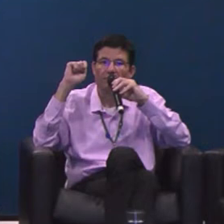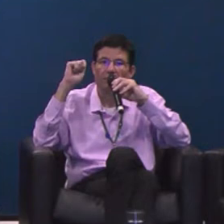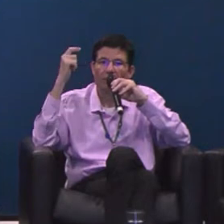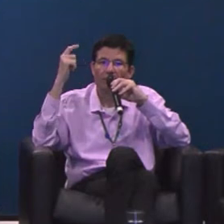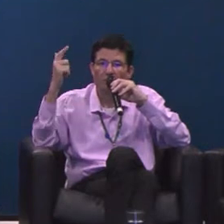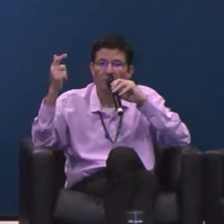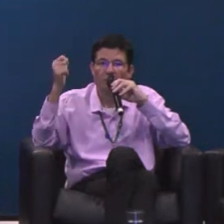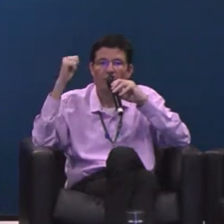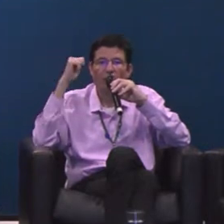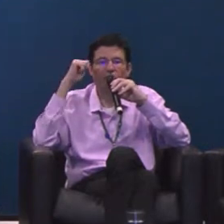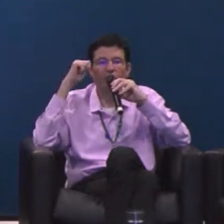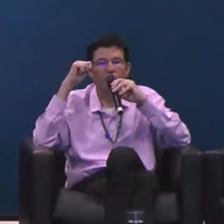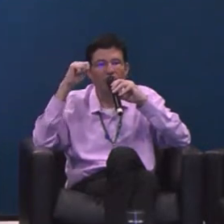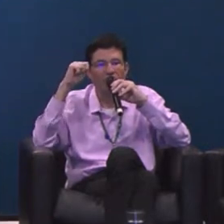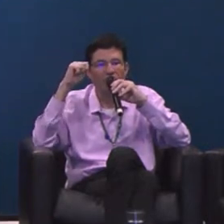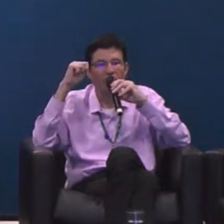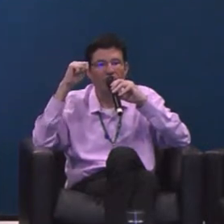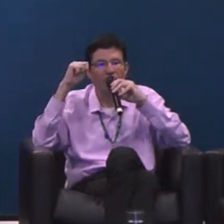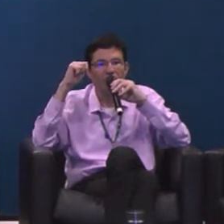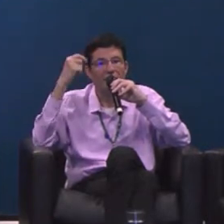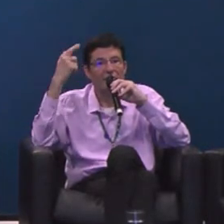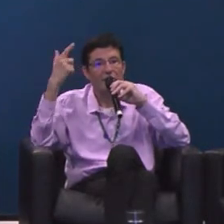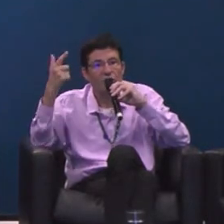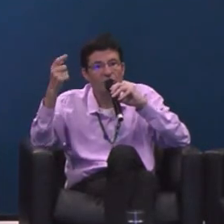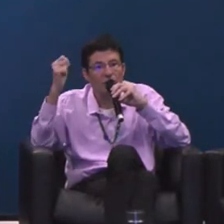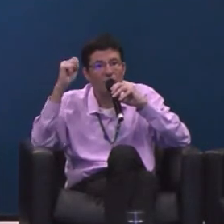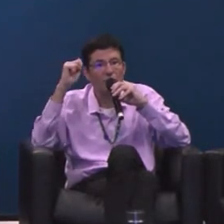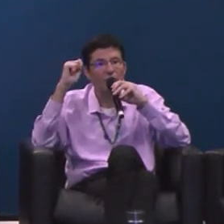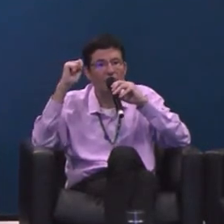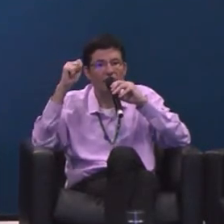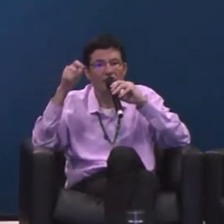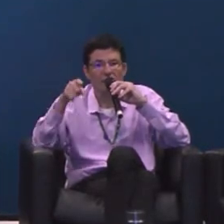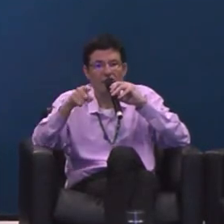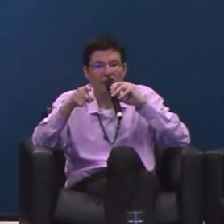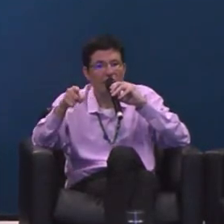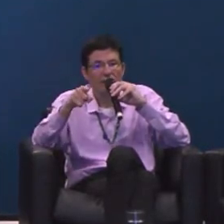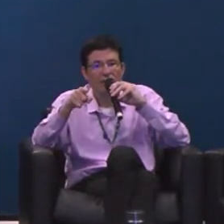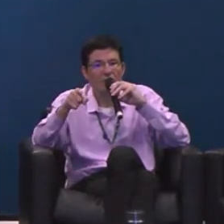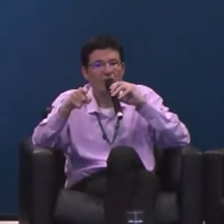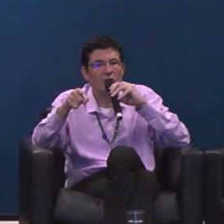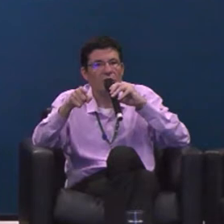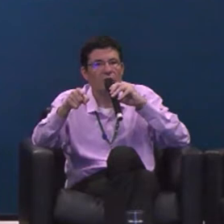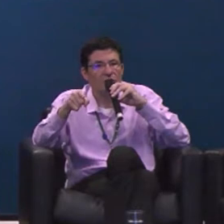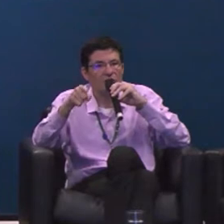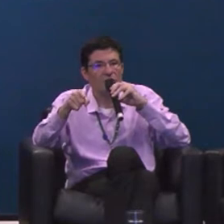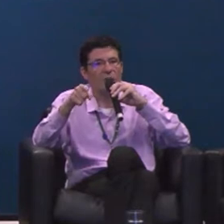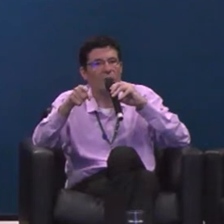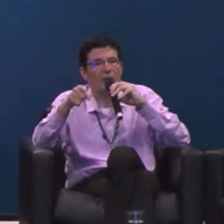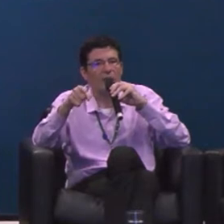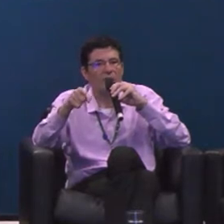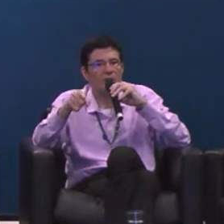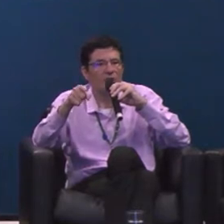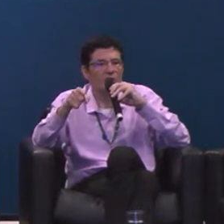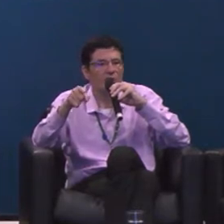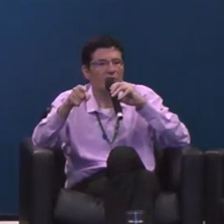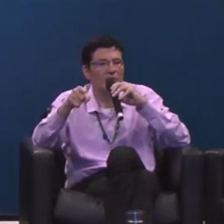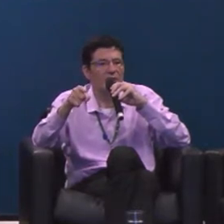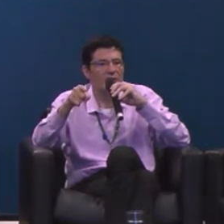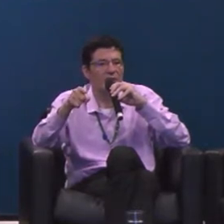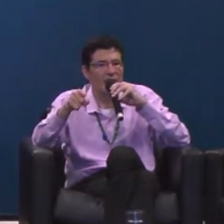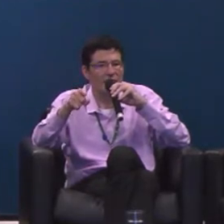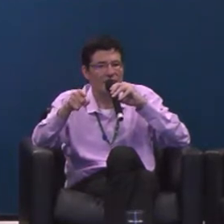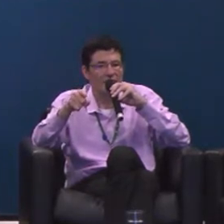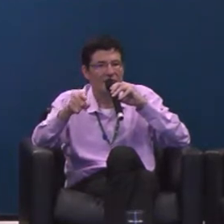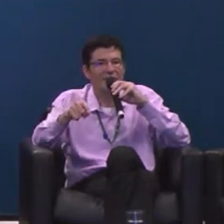né, do, que é o Vigipós, das ações laboratoriais. Olha aqui, em momento nenhum, nós trabalhamos, não faço vigilância